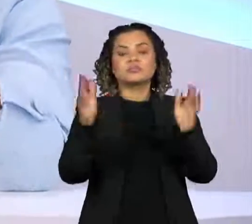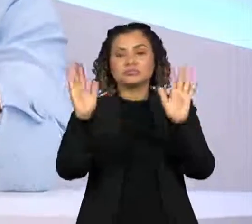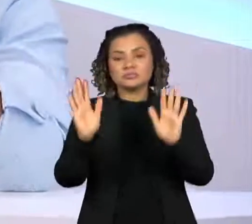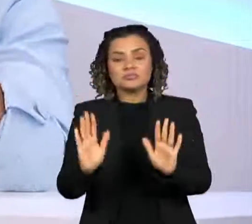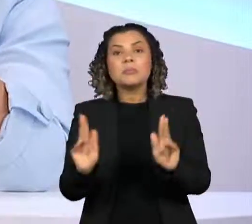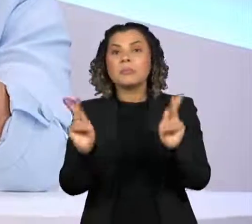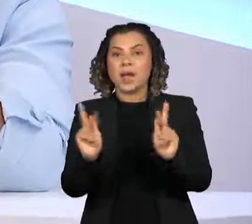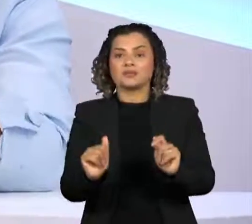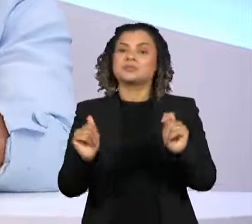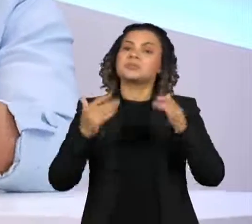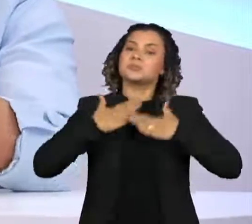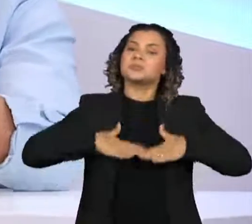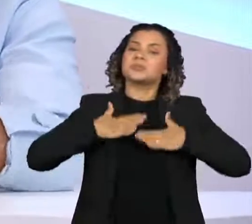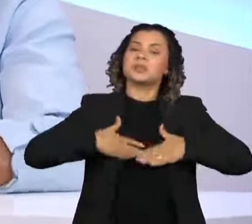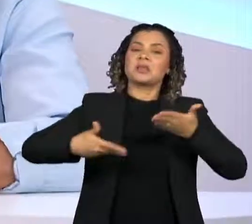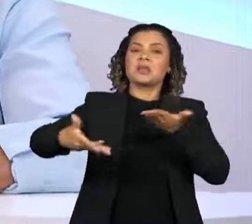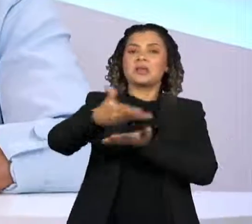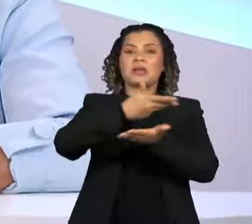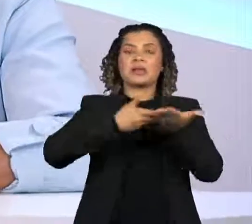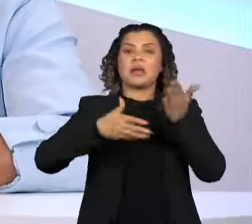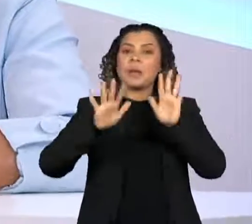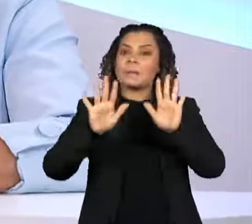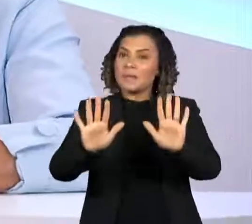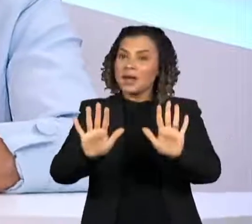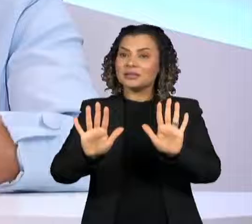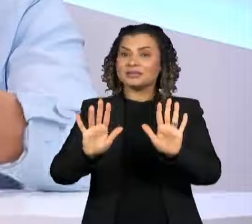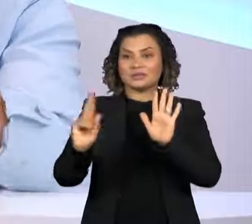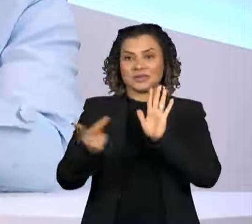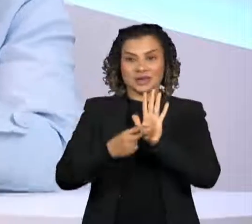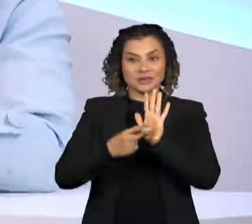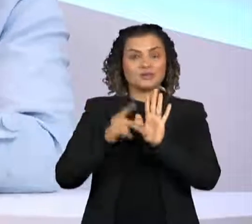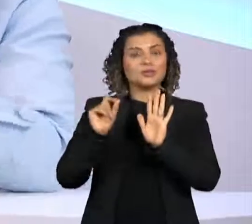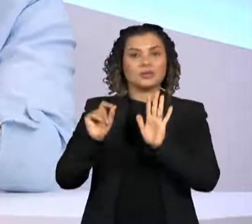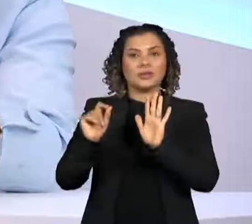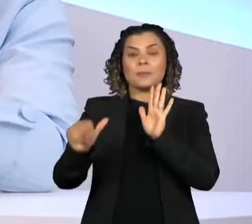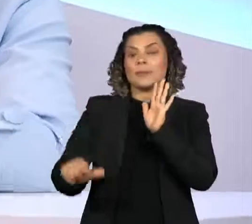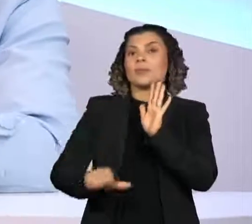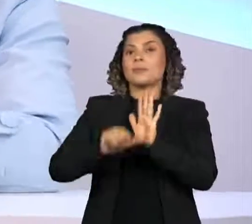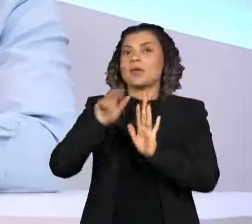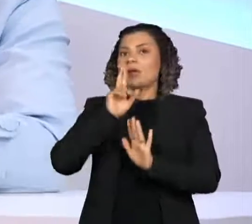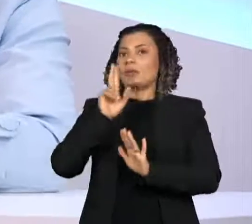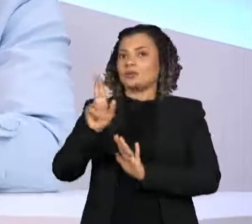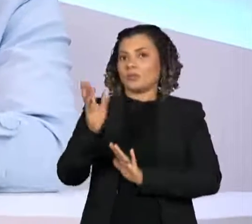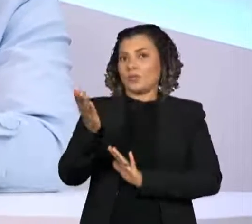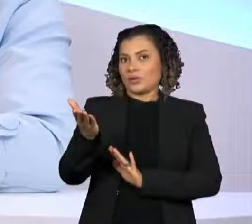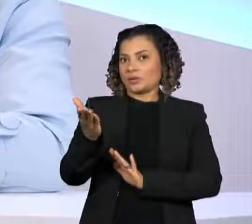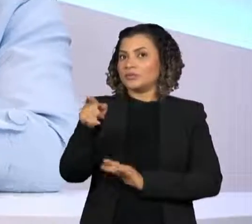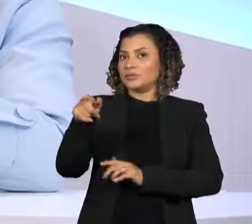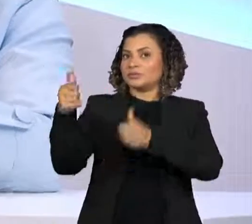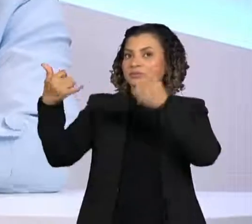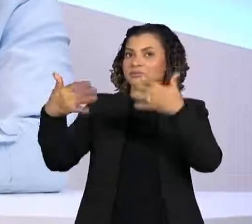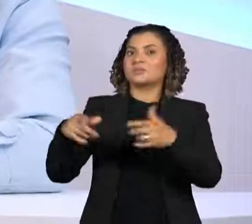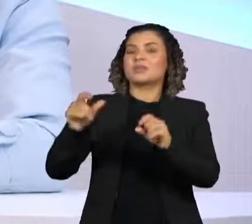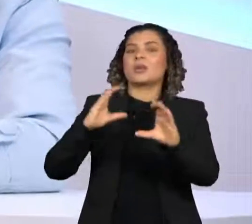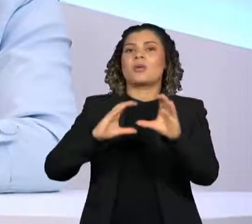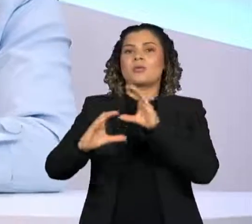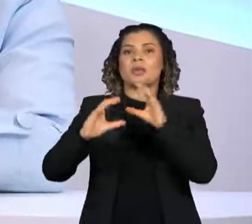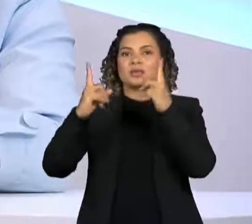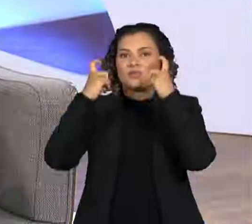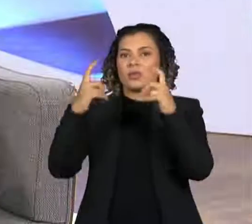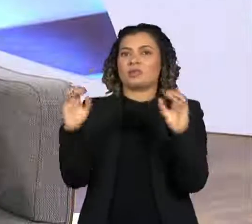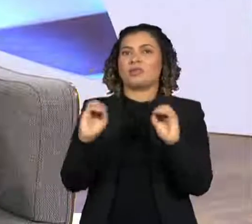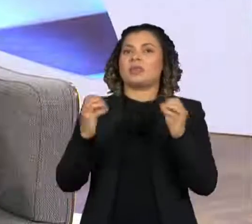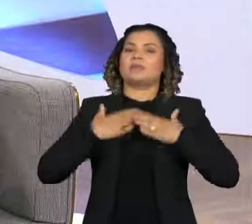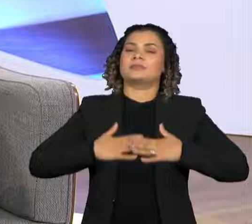a um ponto em que eu vejo que você continua trazendo essa mensagem. Até na sua primeira resposta, Vera, você falou sobre comunicação não